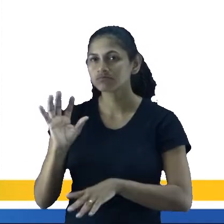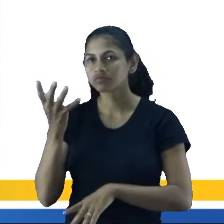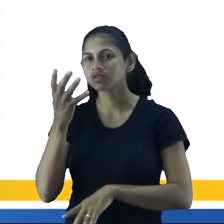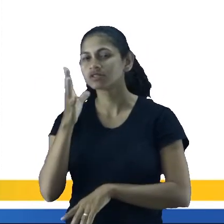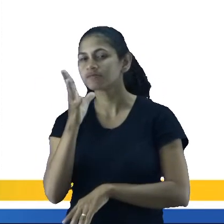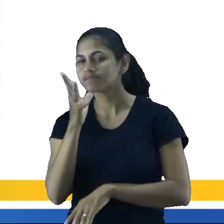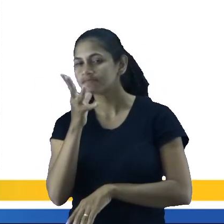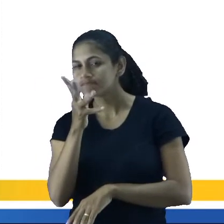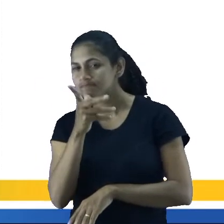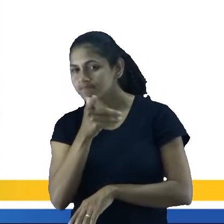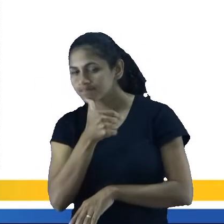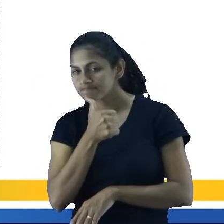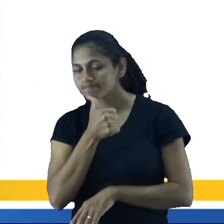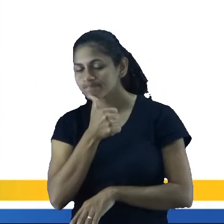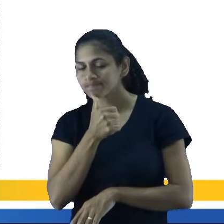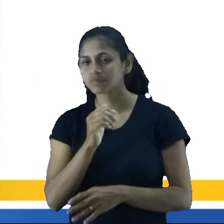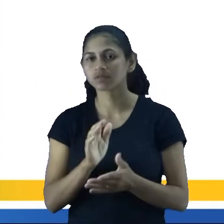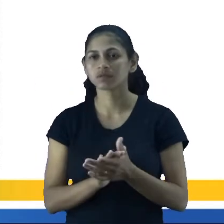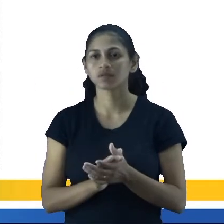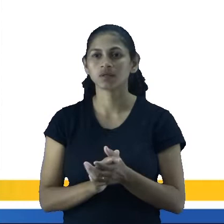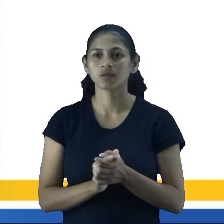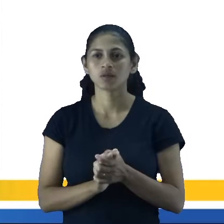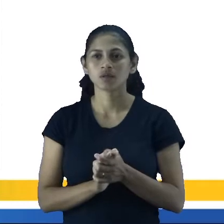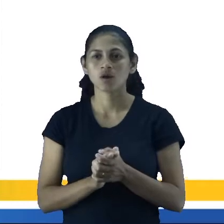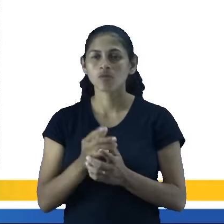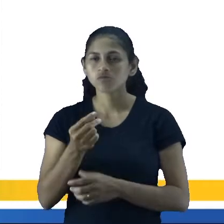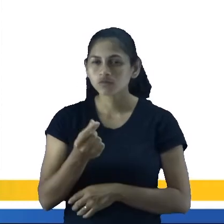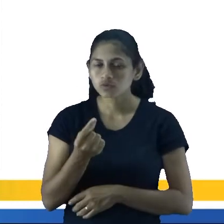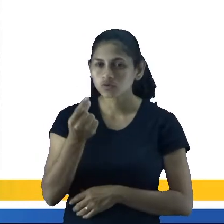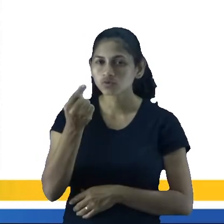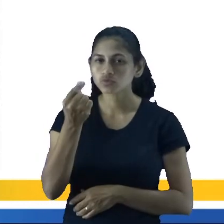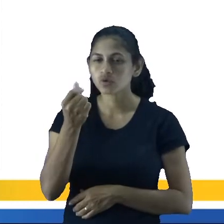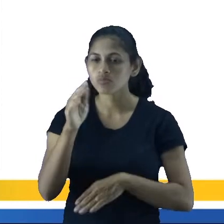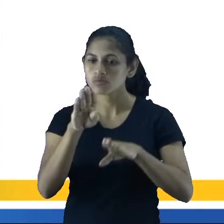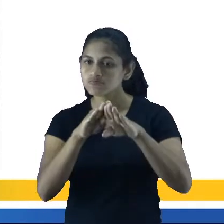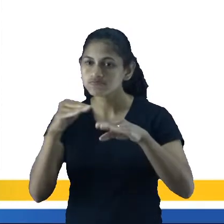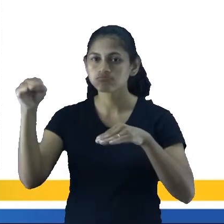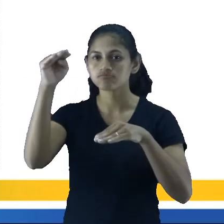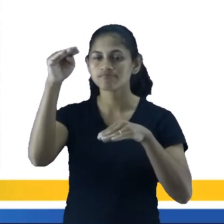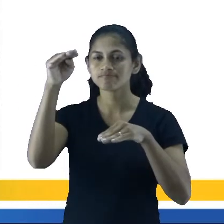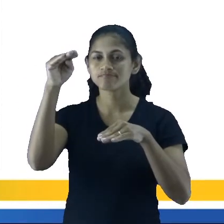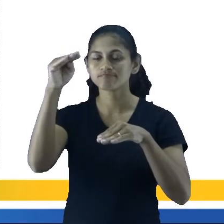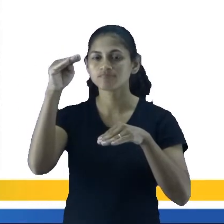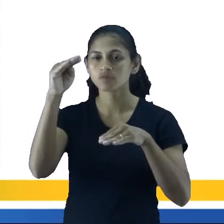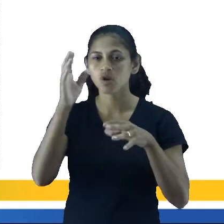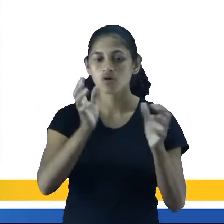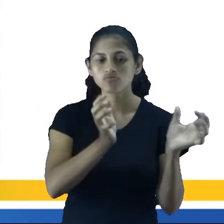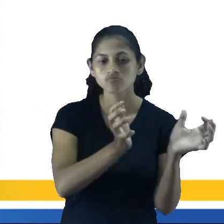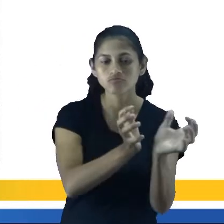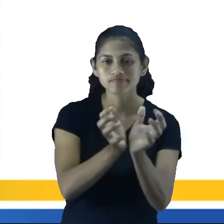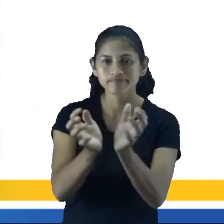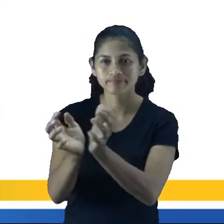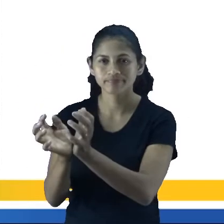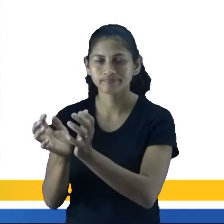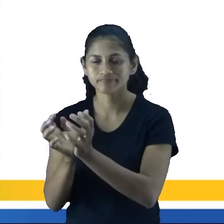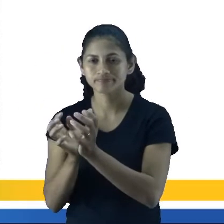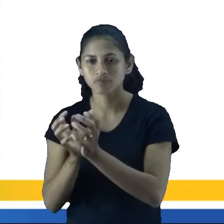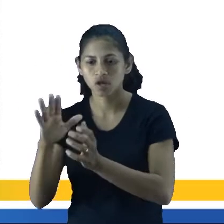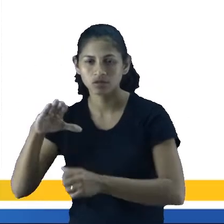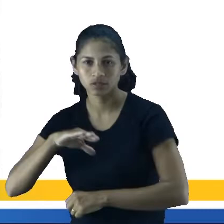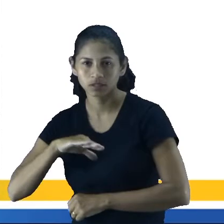Nas economias subdesenvolvidas ou emergentes, a formação das grandes cidades